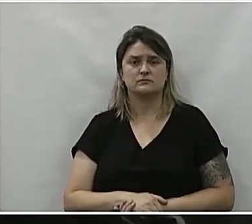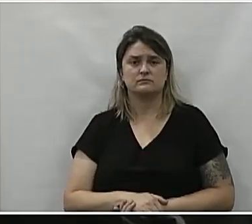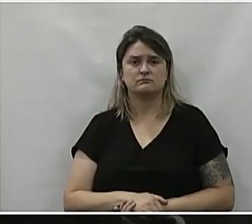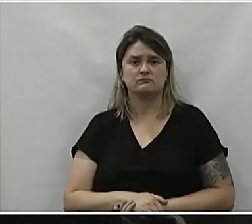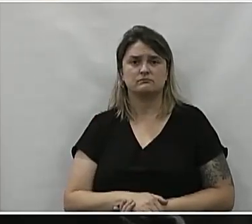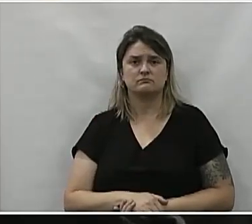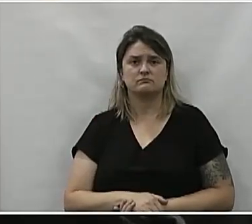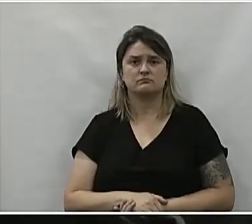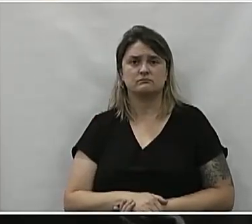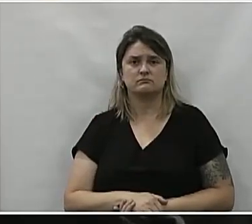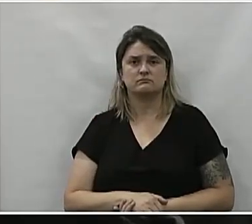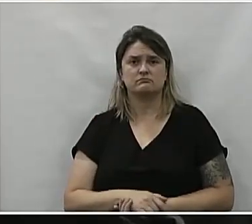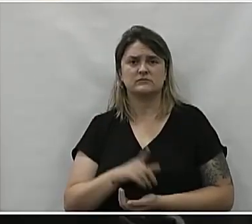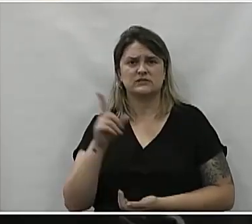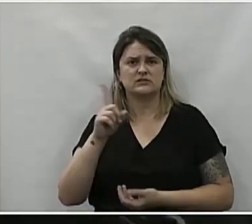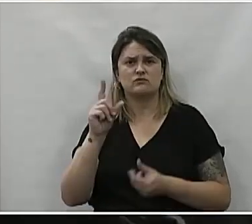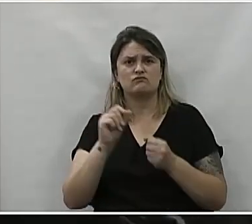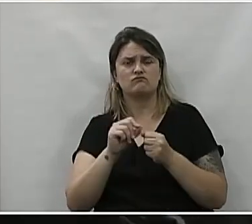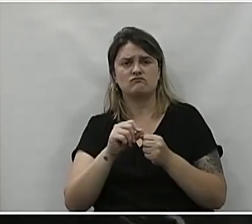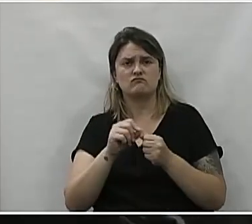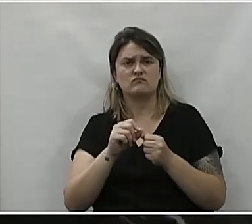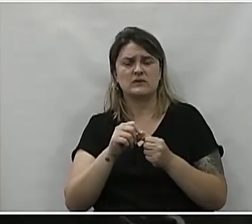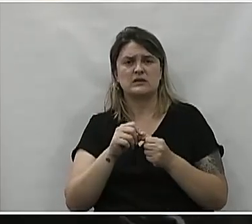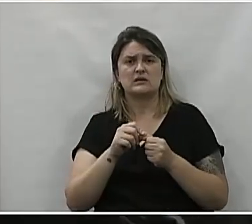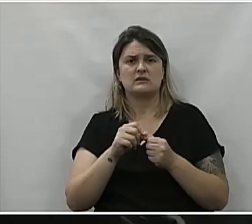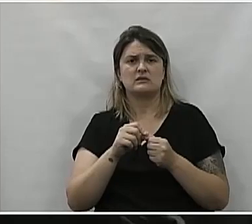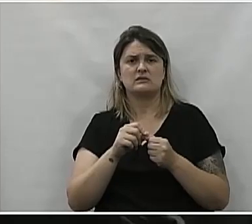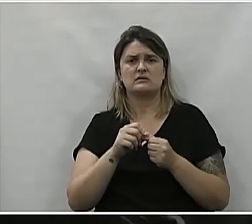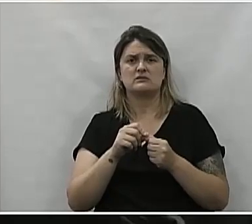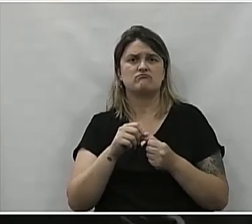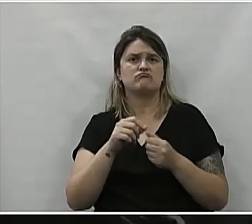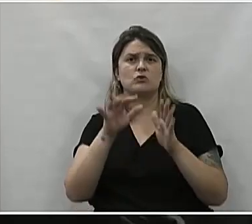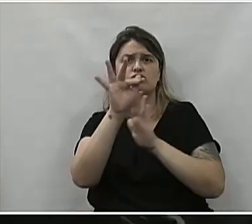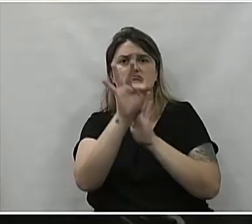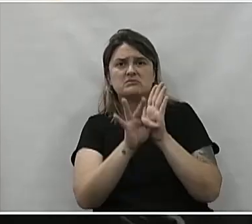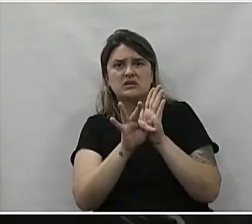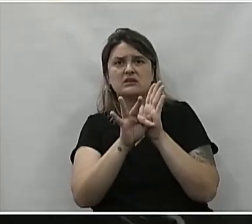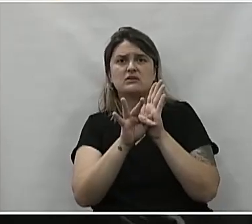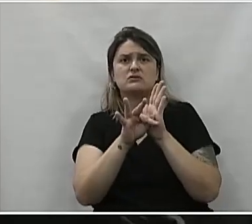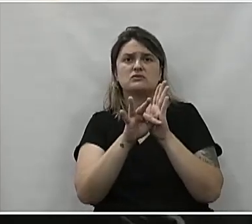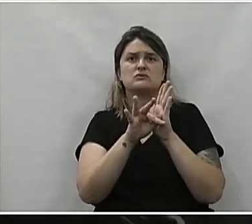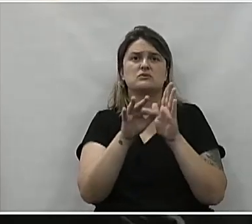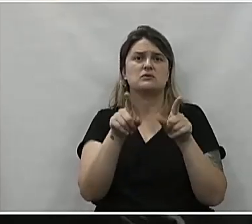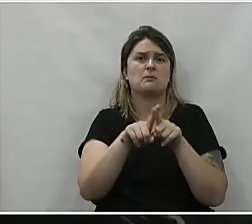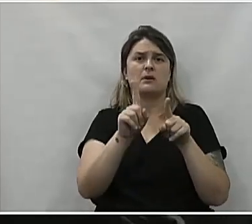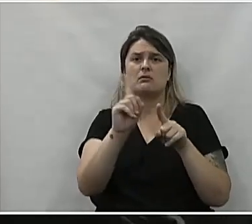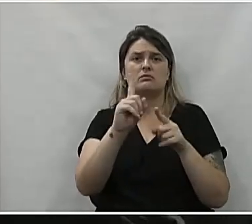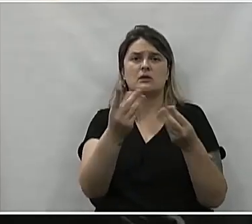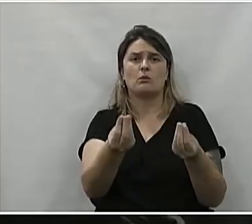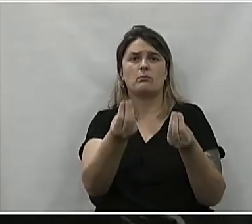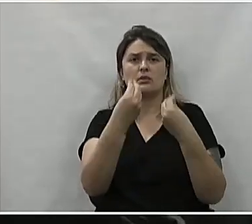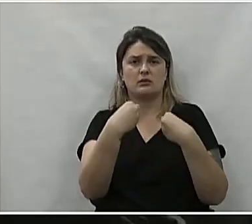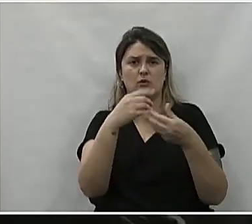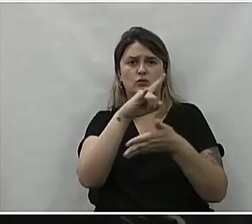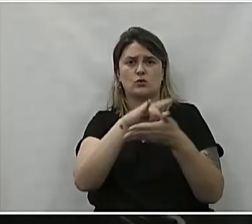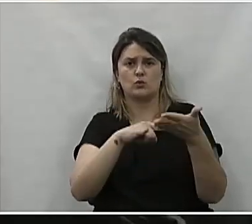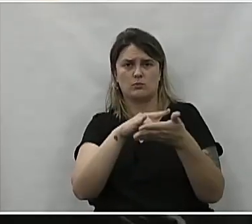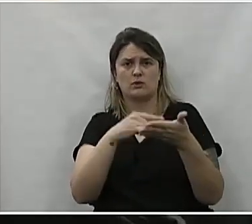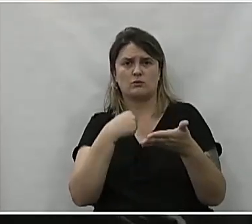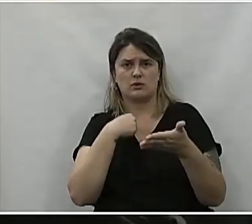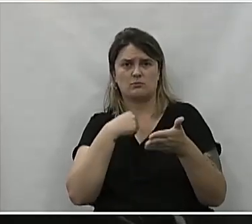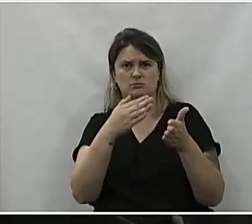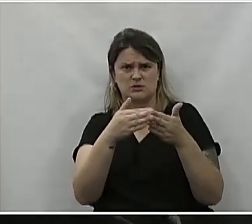Nem sequer Uma nota de pêsames Mandaram Para a família Nem sequer Me mandaram A documentação Que foi solicitado